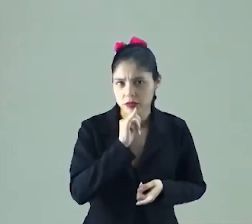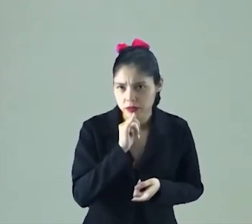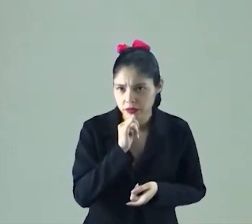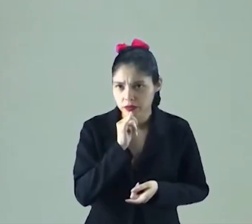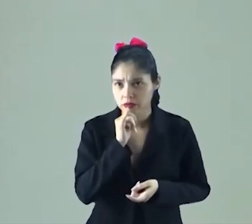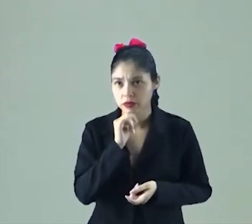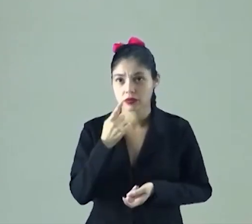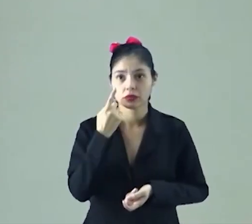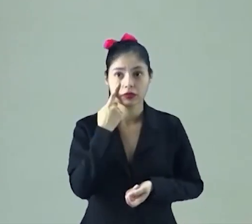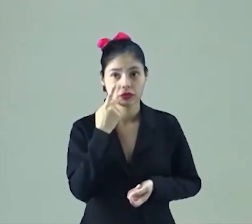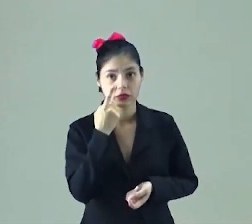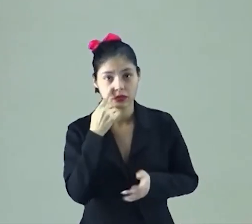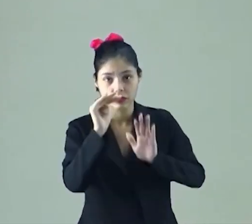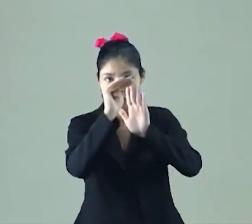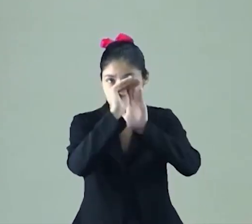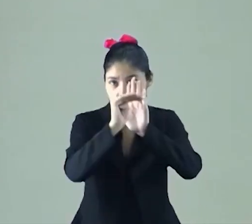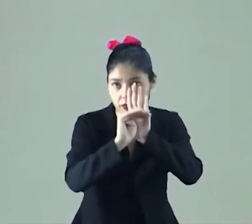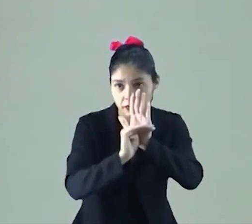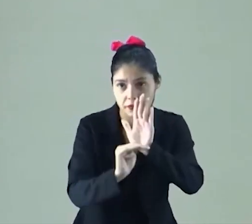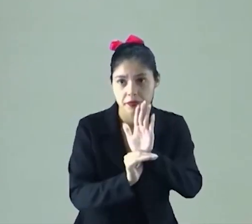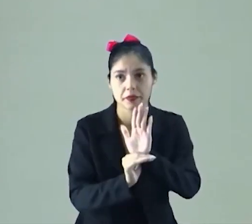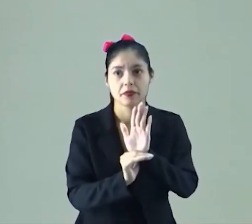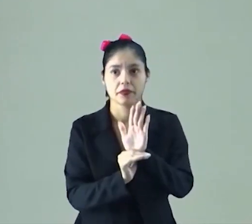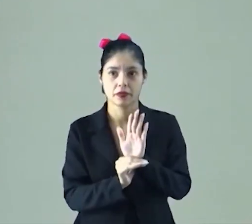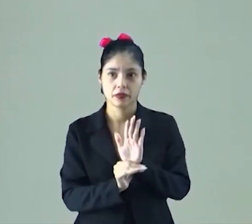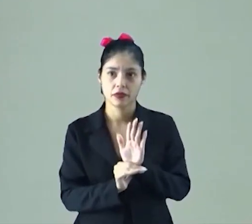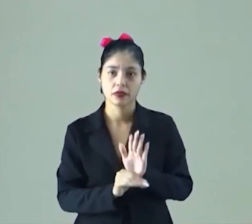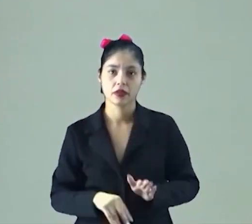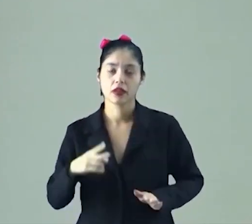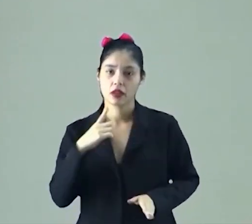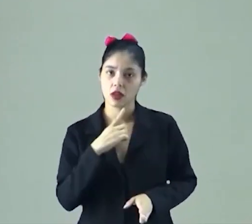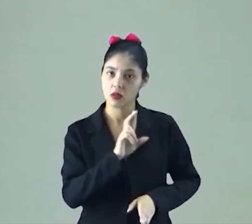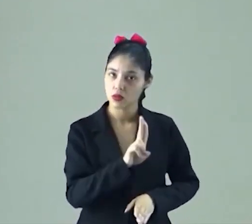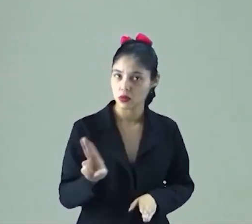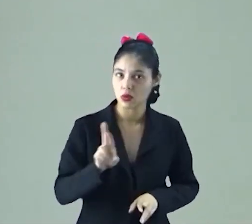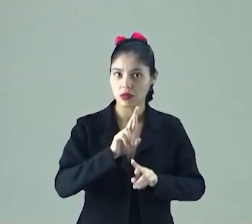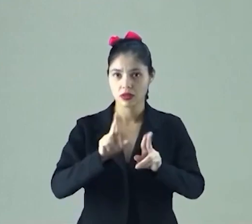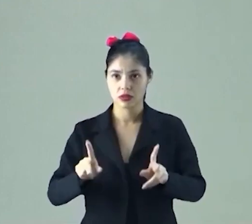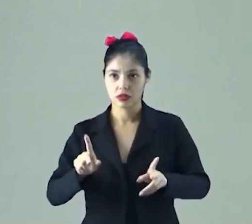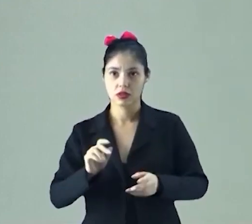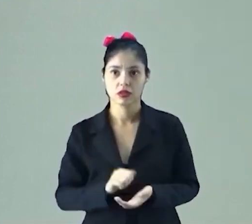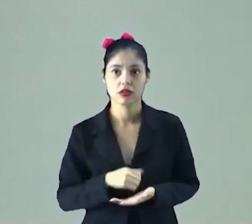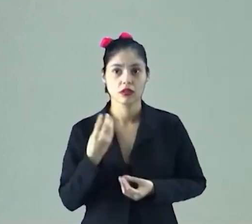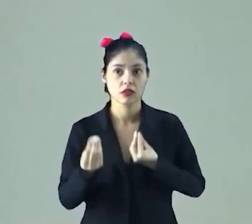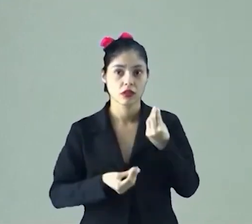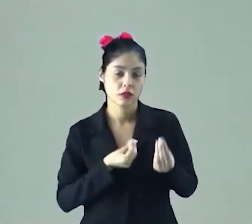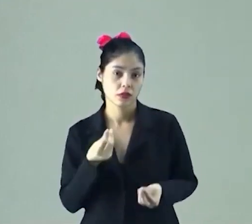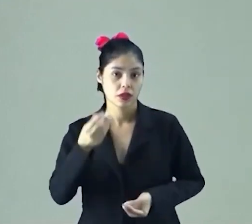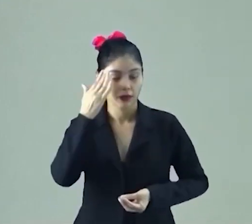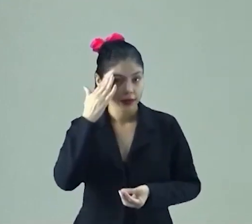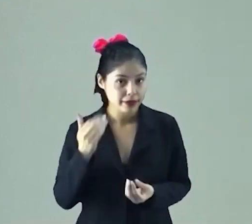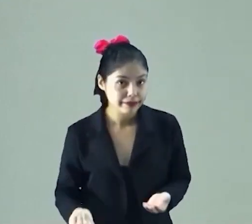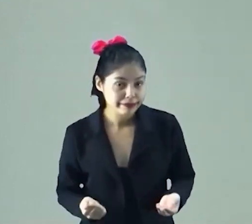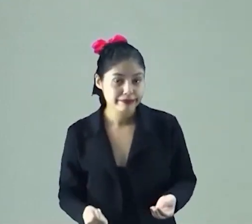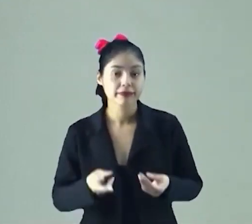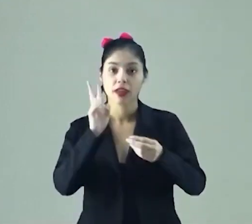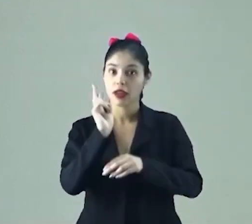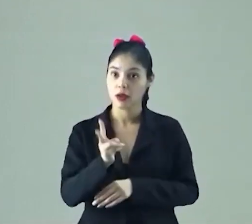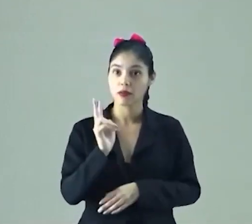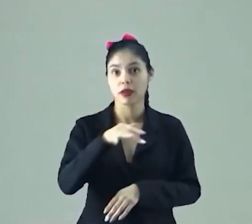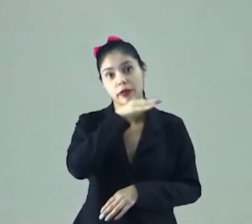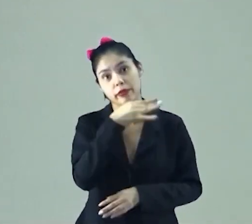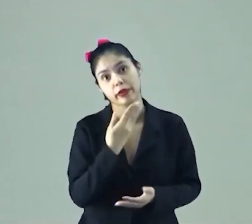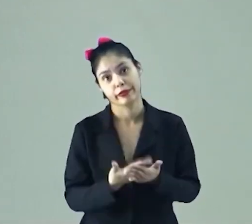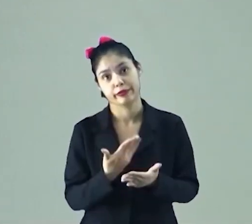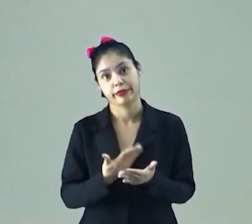exemplo? Olha cada canto esse bicho recebendo um nome diferente. Como é que eu vou saber que é o mesmo